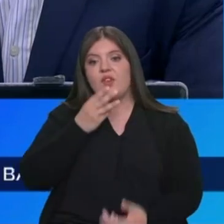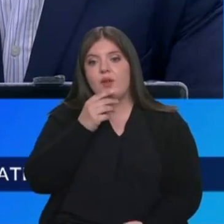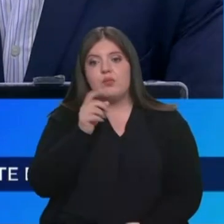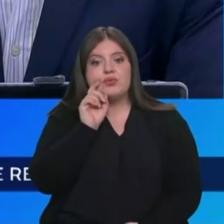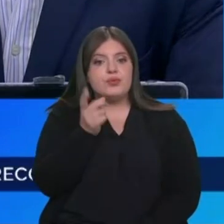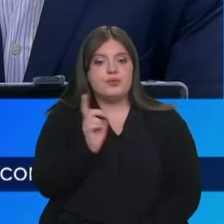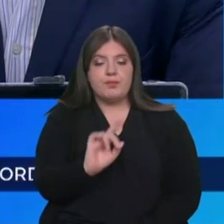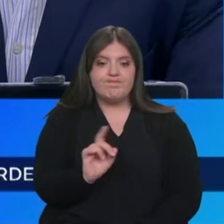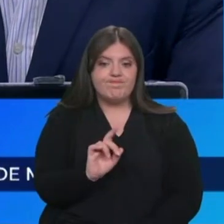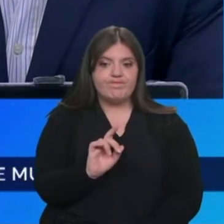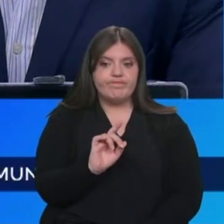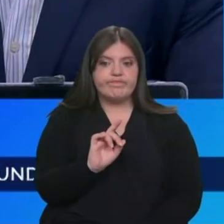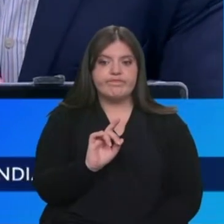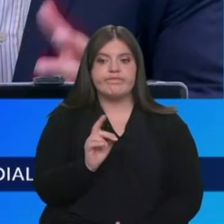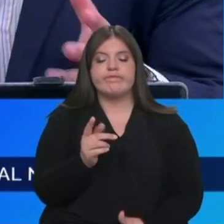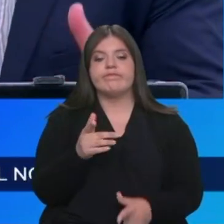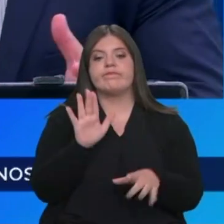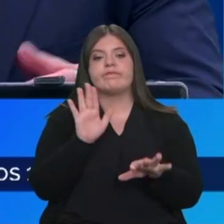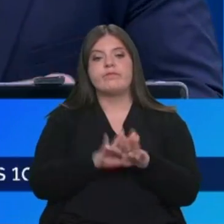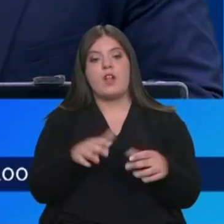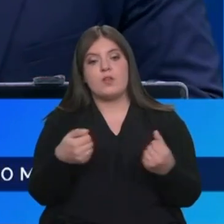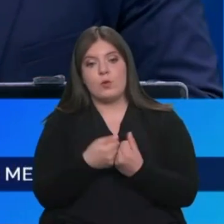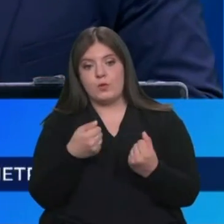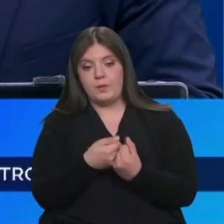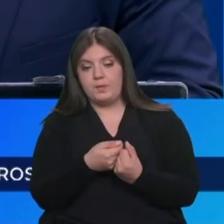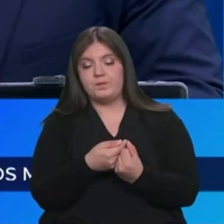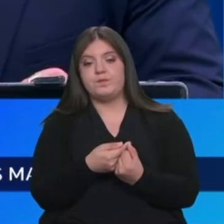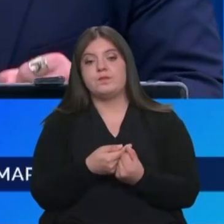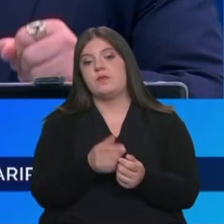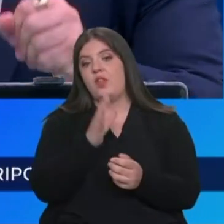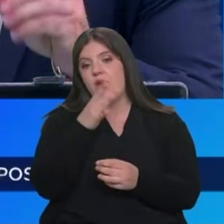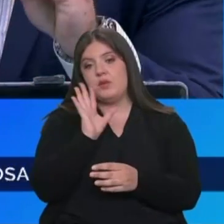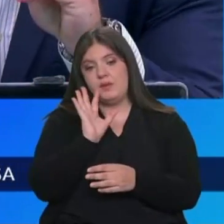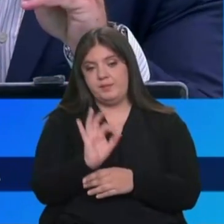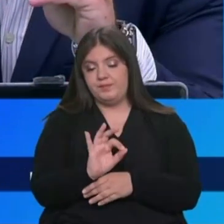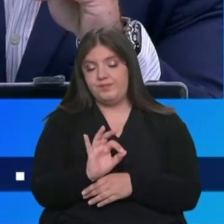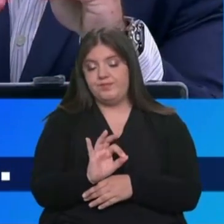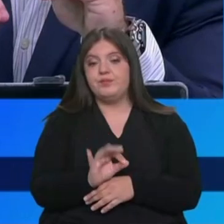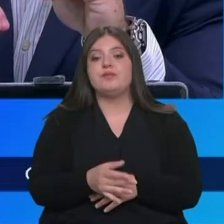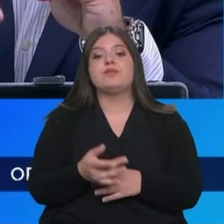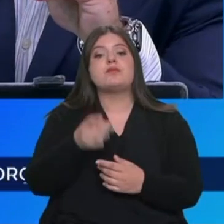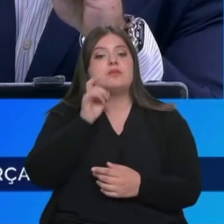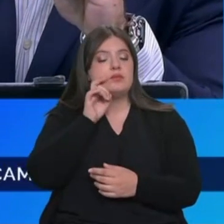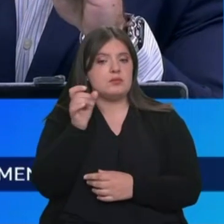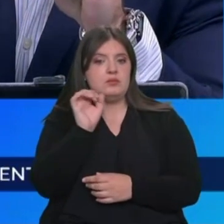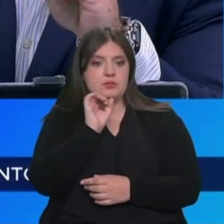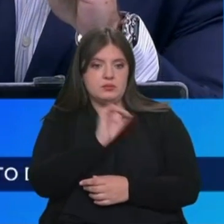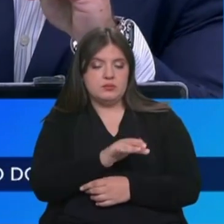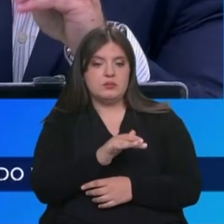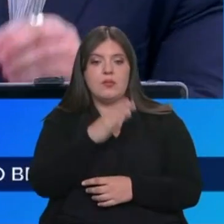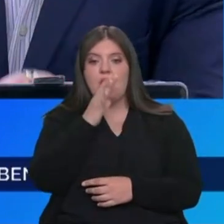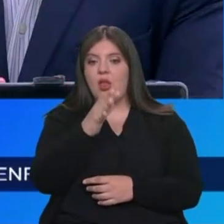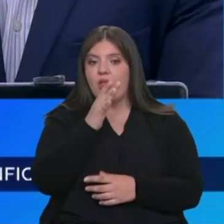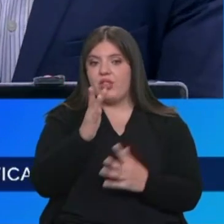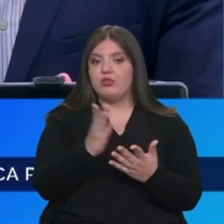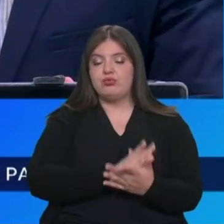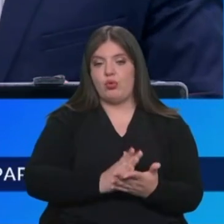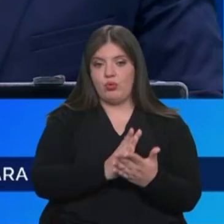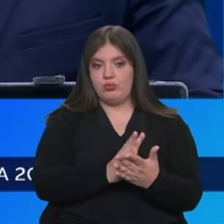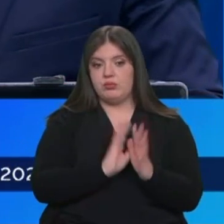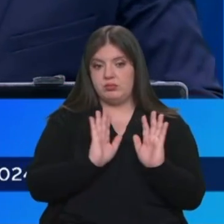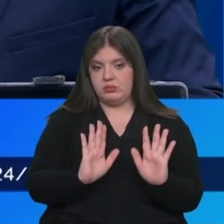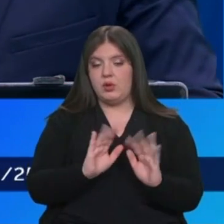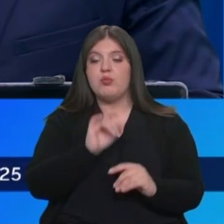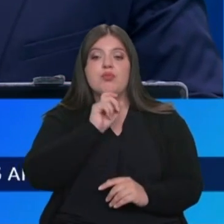pela heliosfera nesse combate, digamos assim. Não sendo protegida, diz este estudo que então